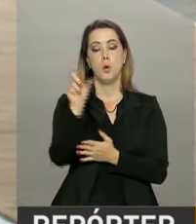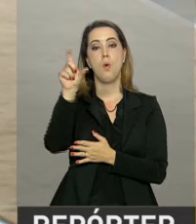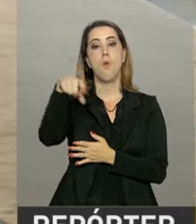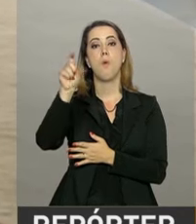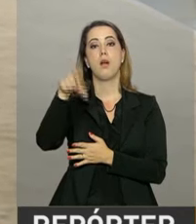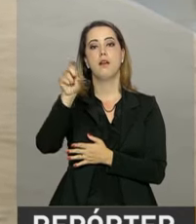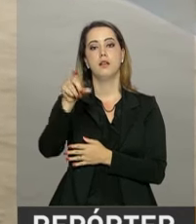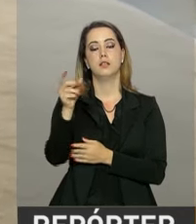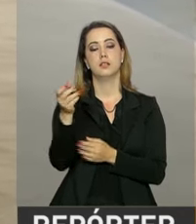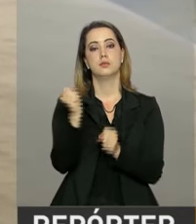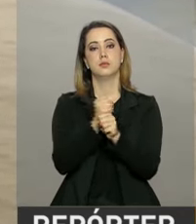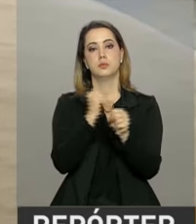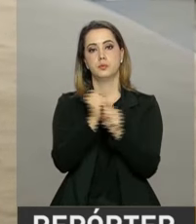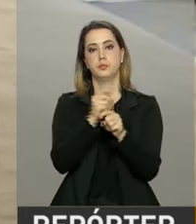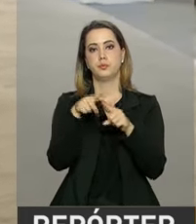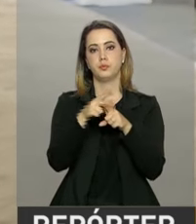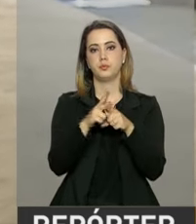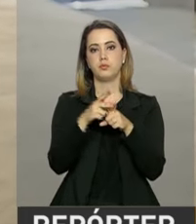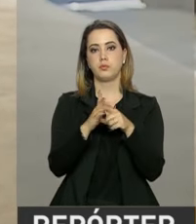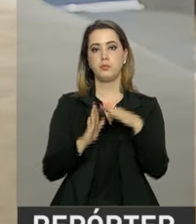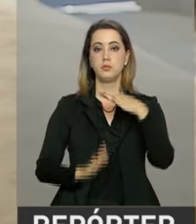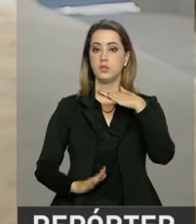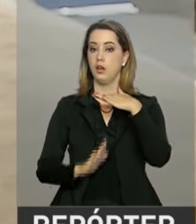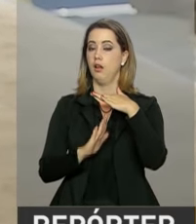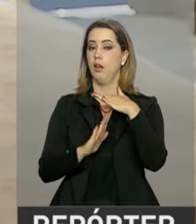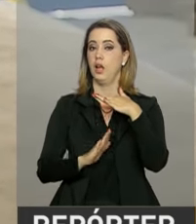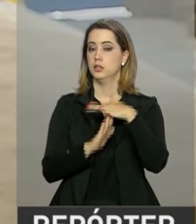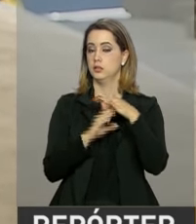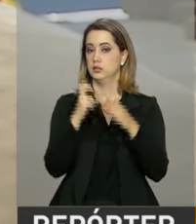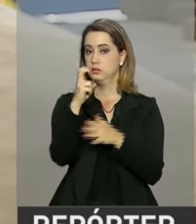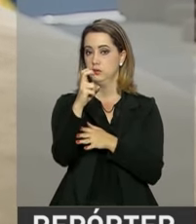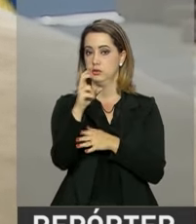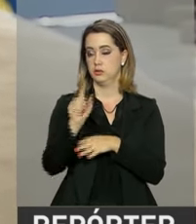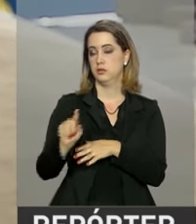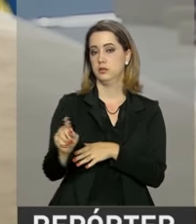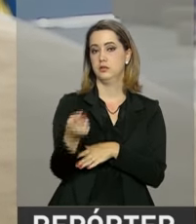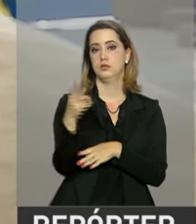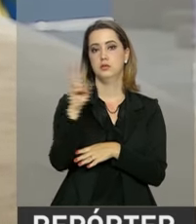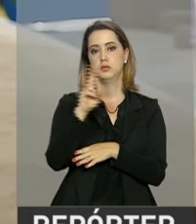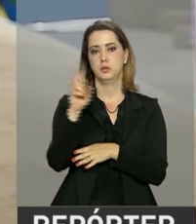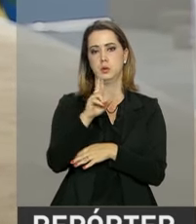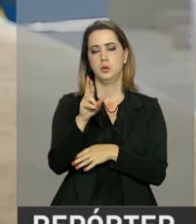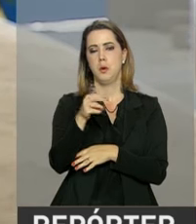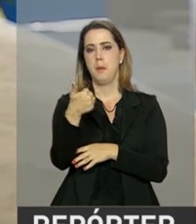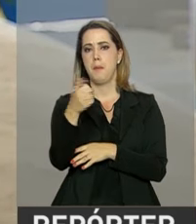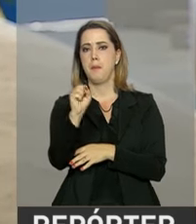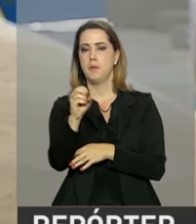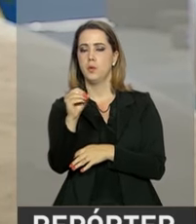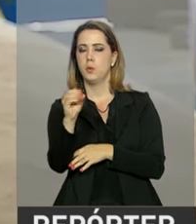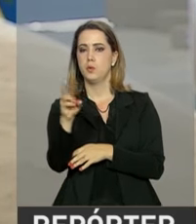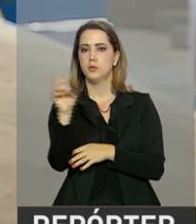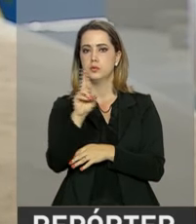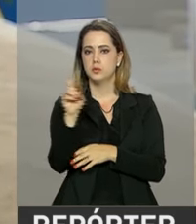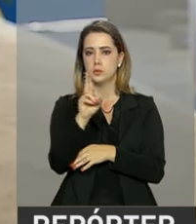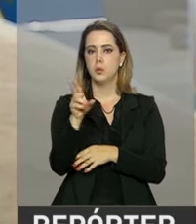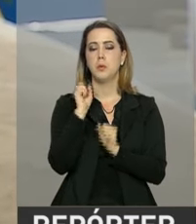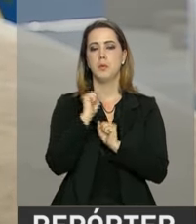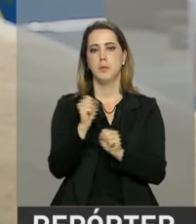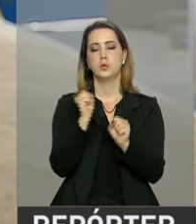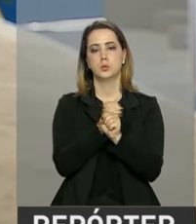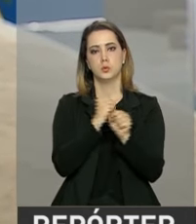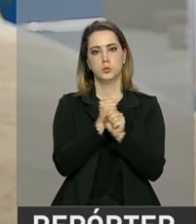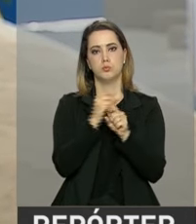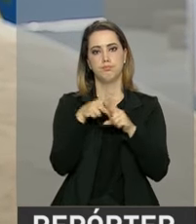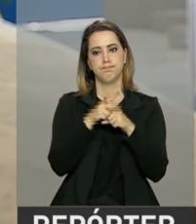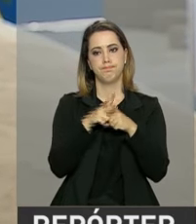vai oferecer um benefício no valor de até R 5.000 para Famílias com renda de até r$ 800 reformarem as